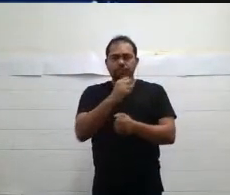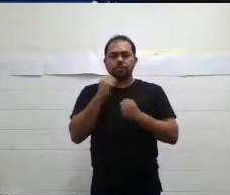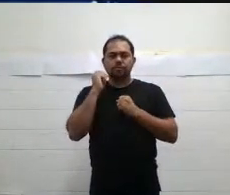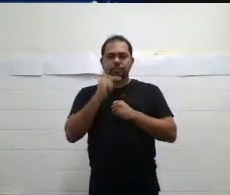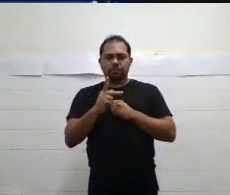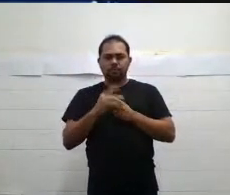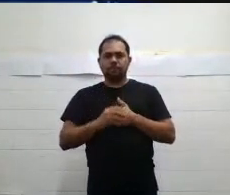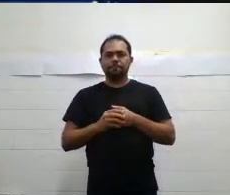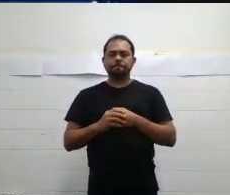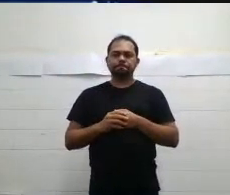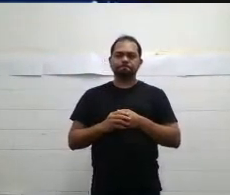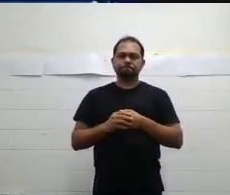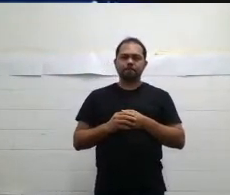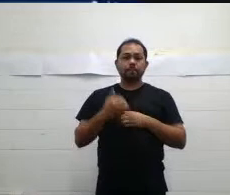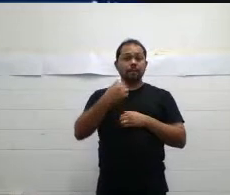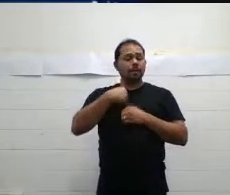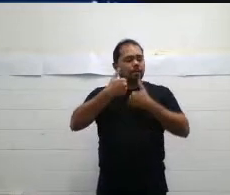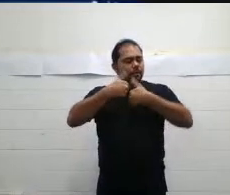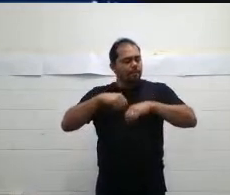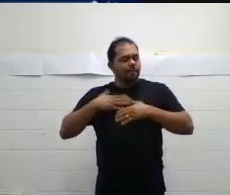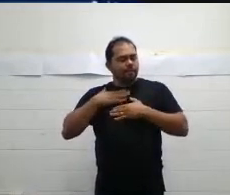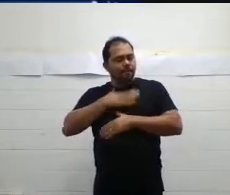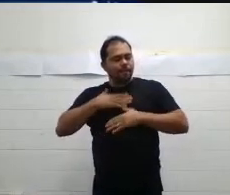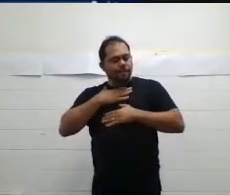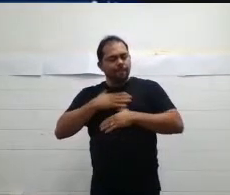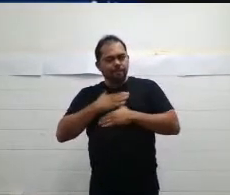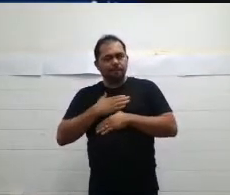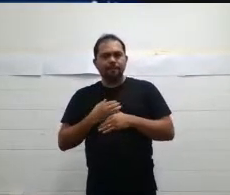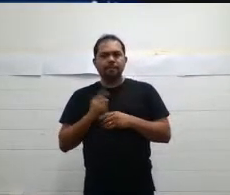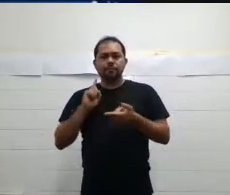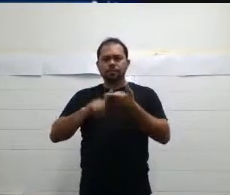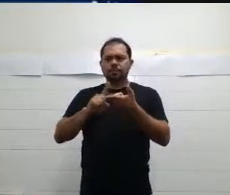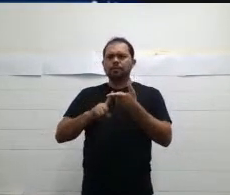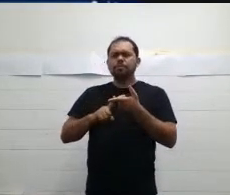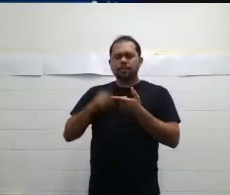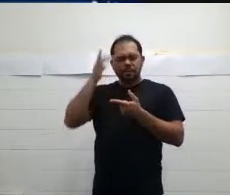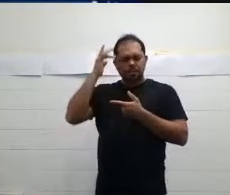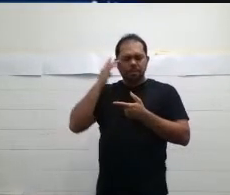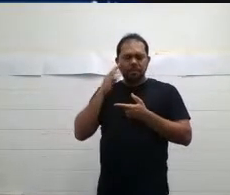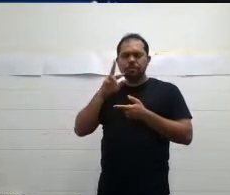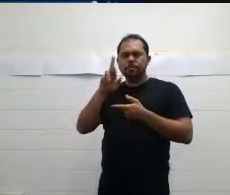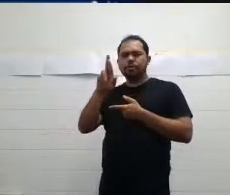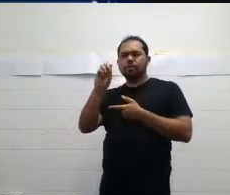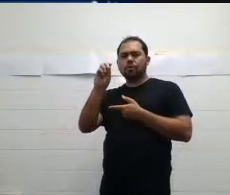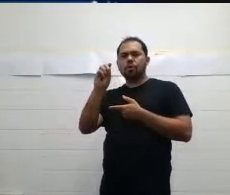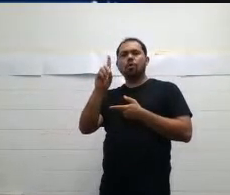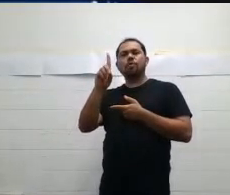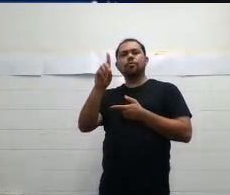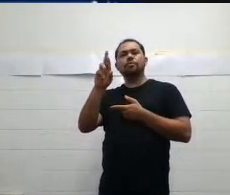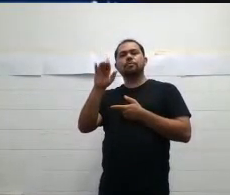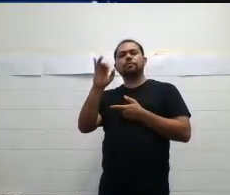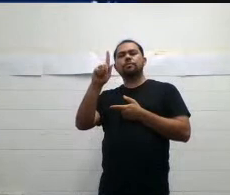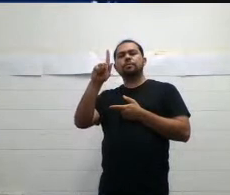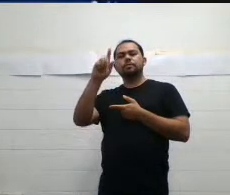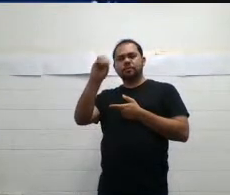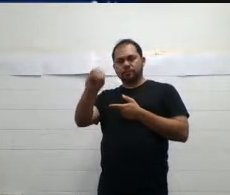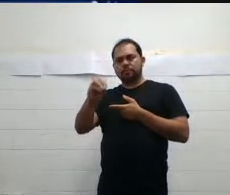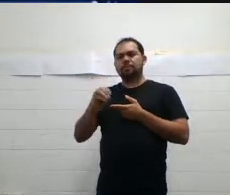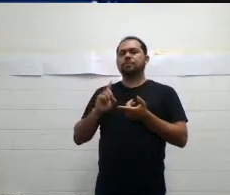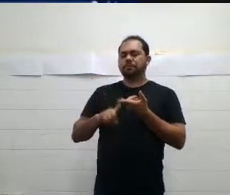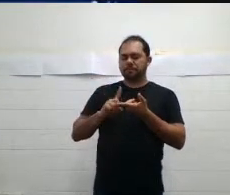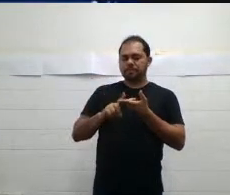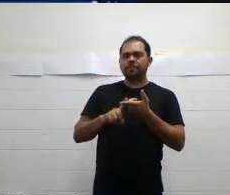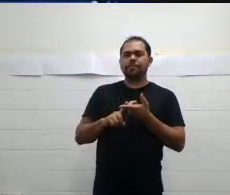Eu fico bastante lisonjeada, né? Acho que o Rodrigo também, estamos partilhando desse momento, que para nós é